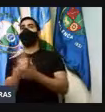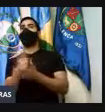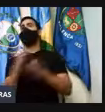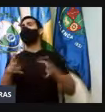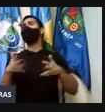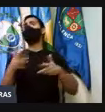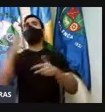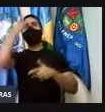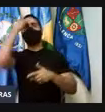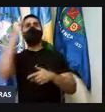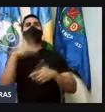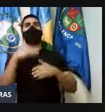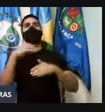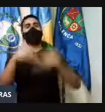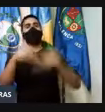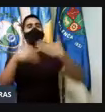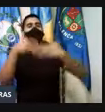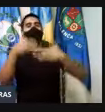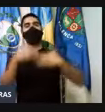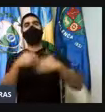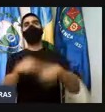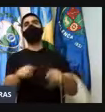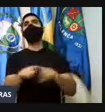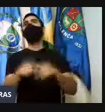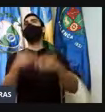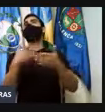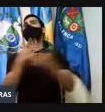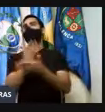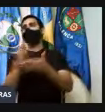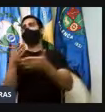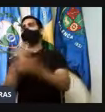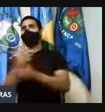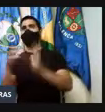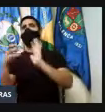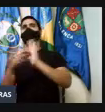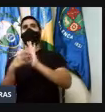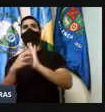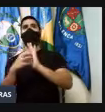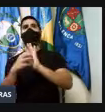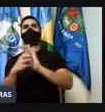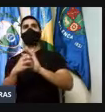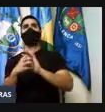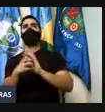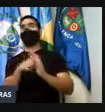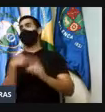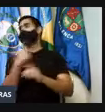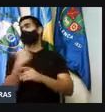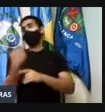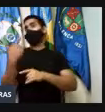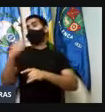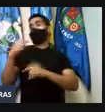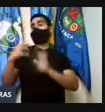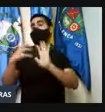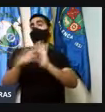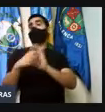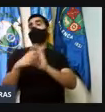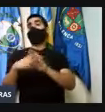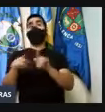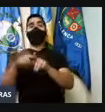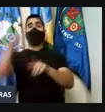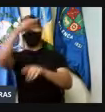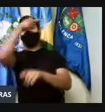participaram desse processo foram aprovados pelas câmaras de vereadores. Então, nosso nem passou por aqui e nem o